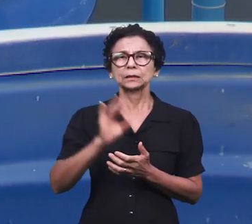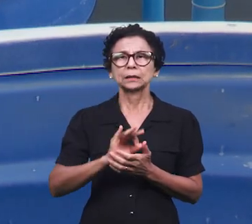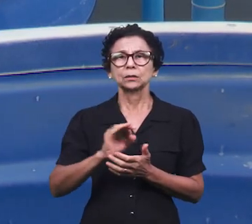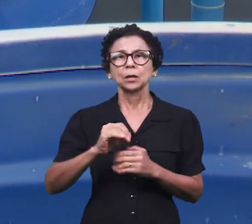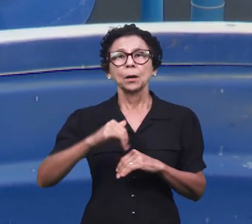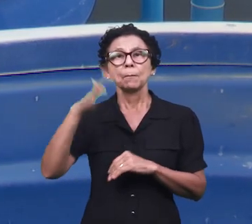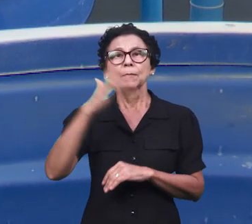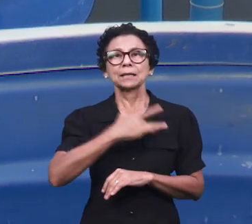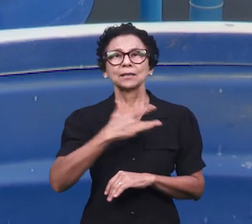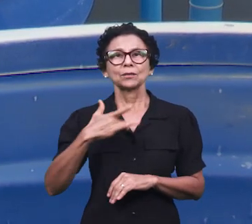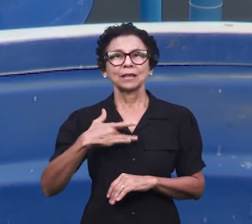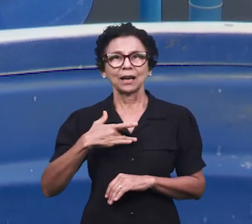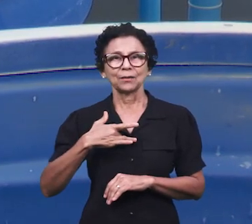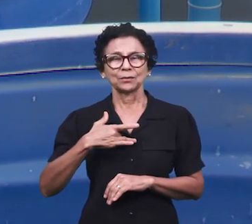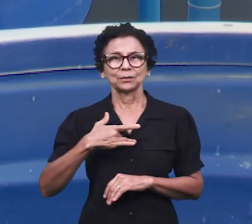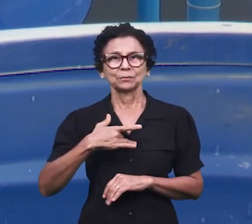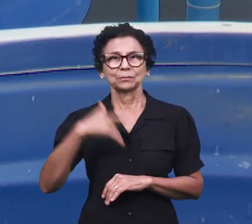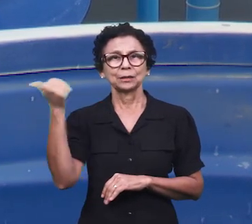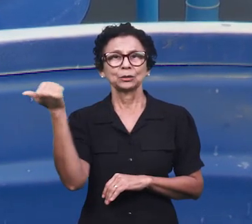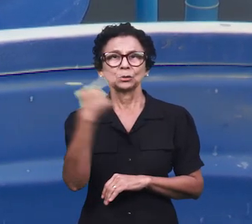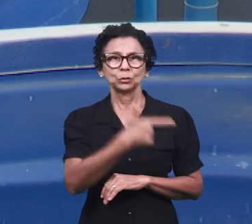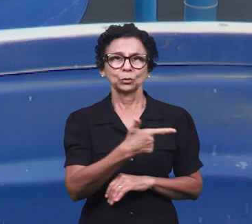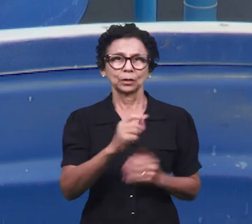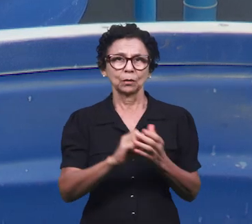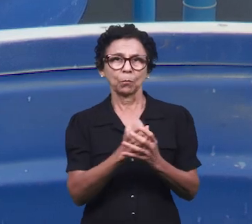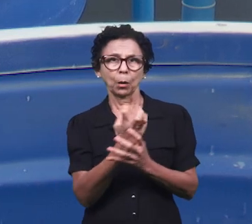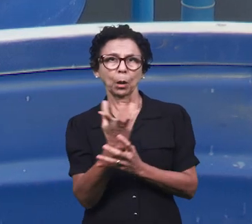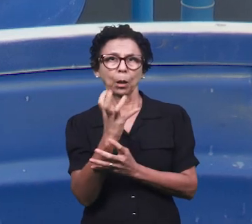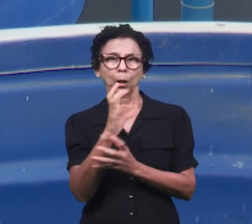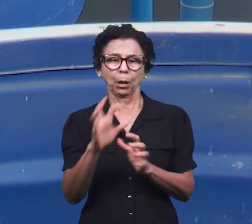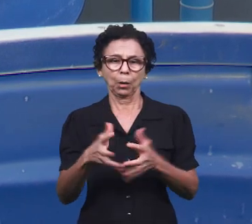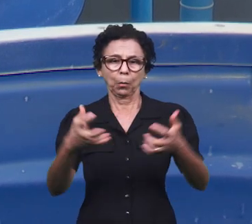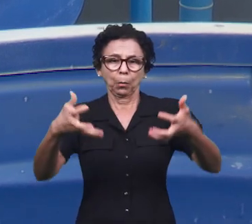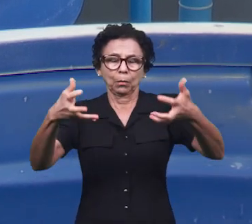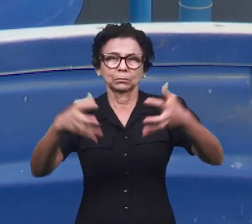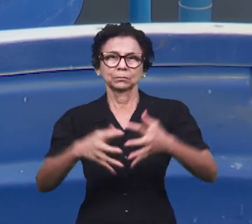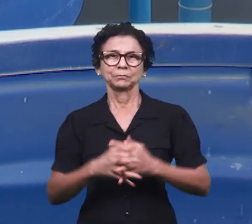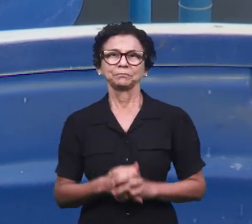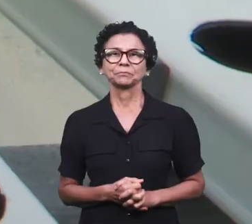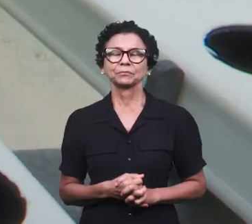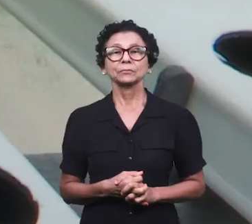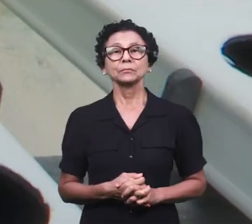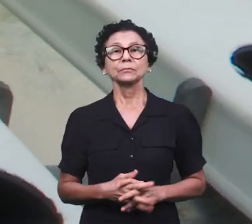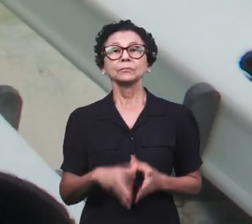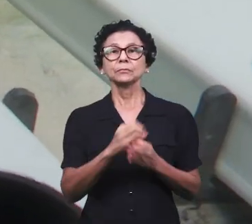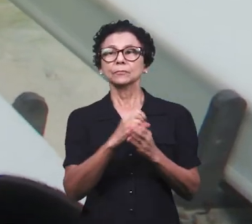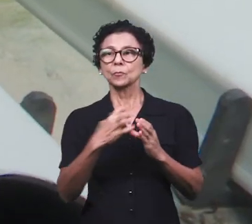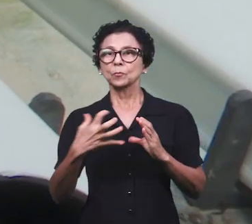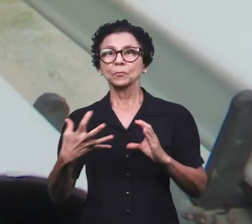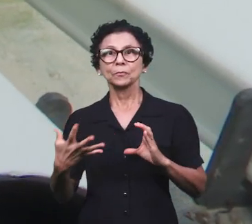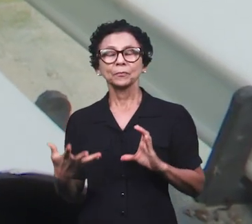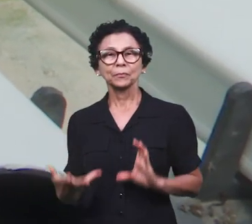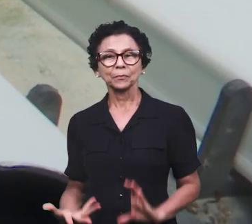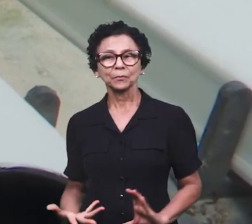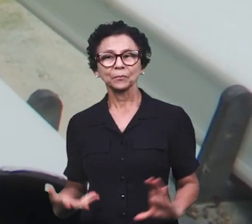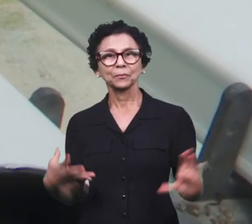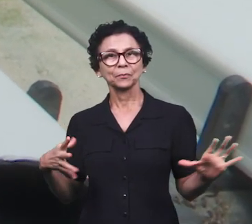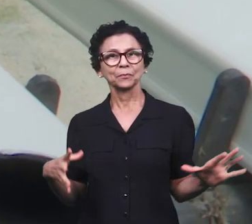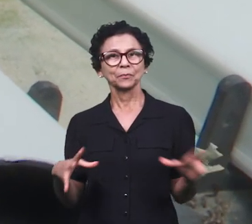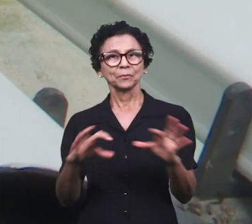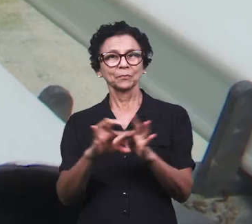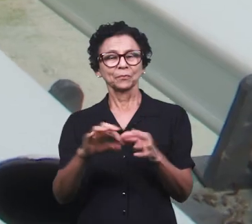de produção tem se destacado nas grandes cidades devido às suas características estarem intrinsecamente ligadas